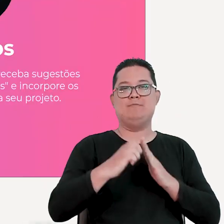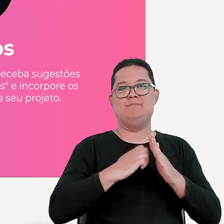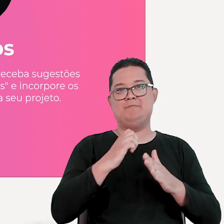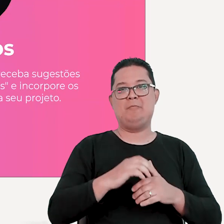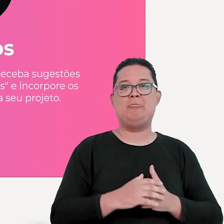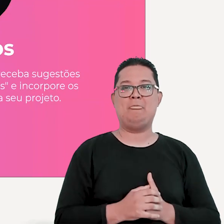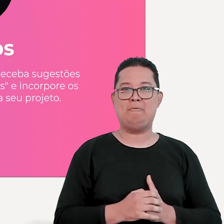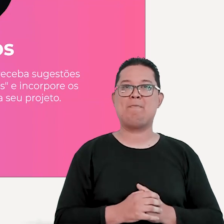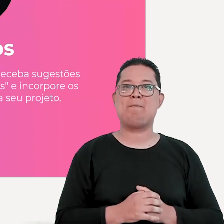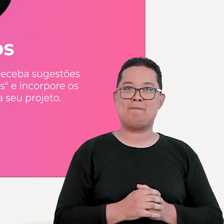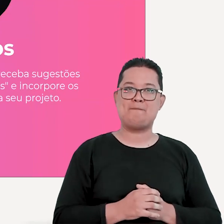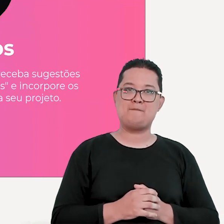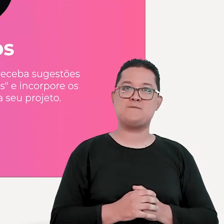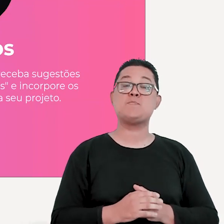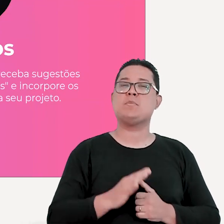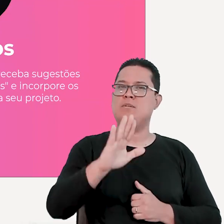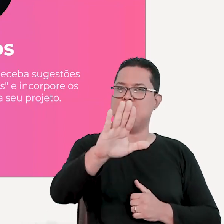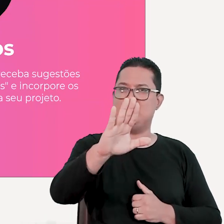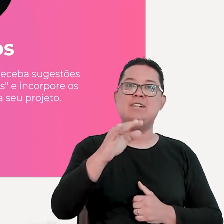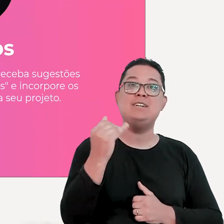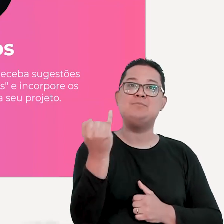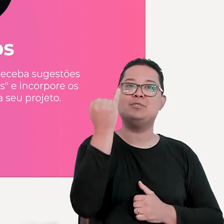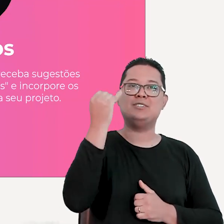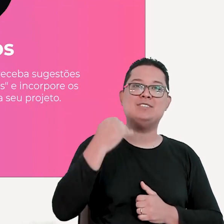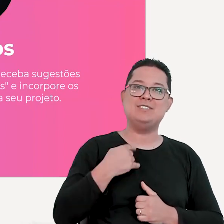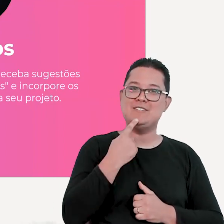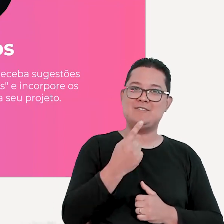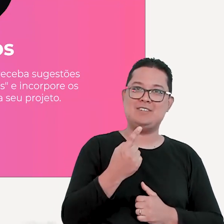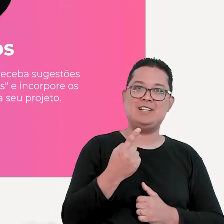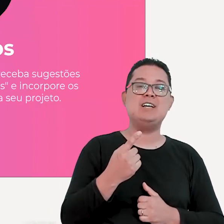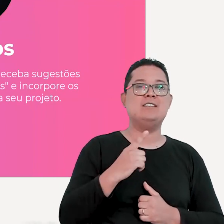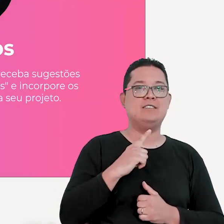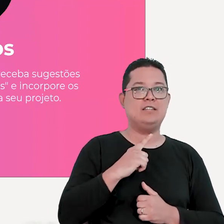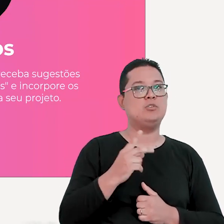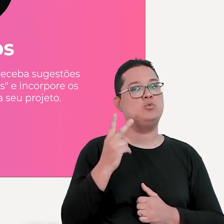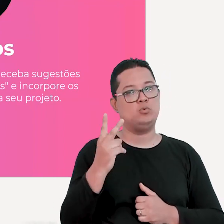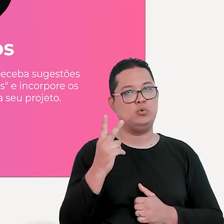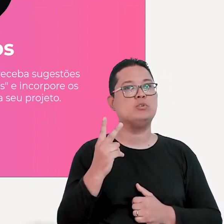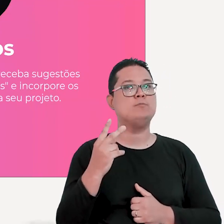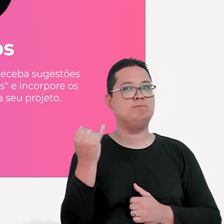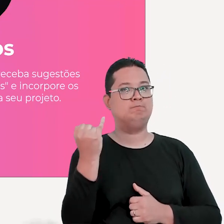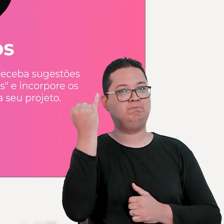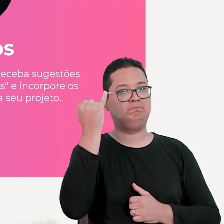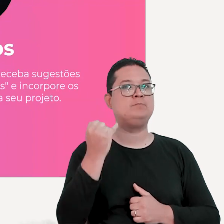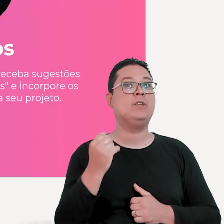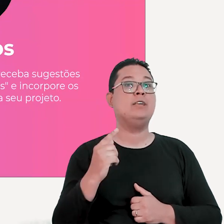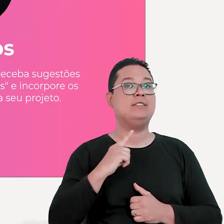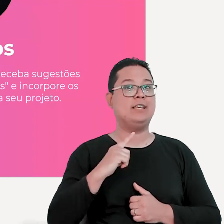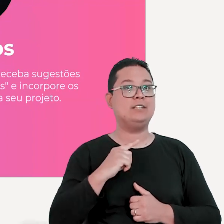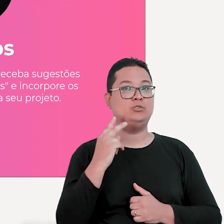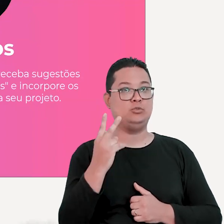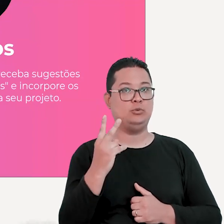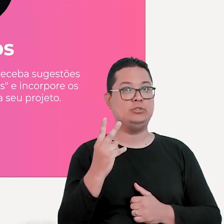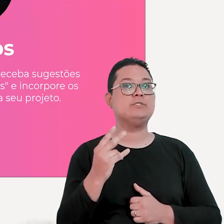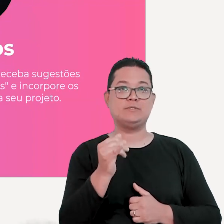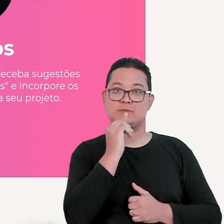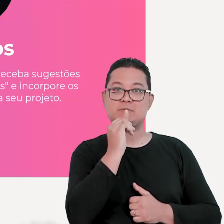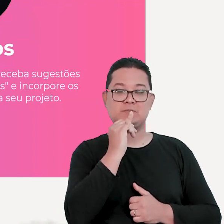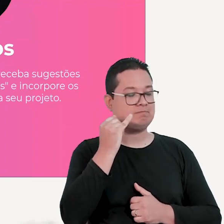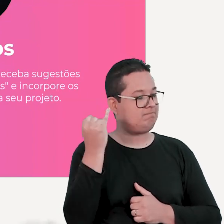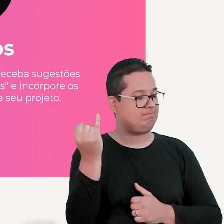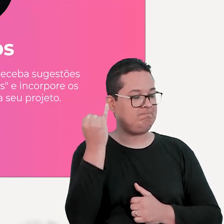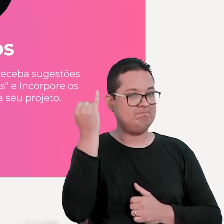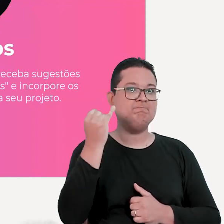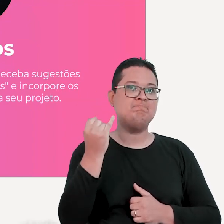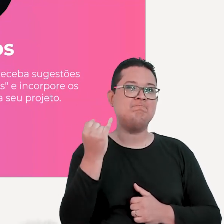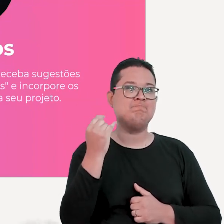essa etapa de cocriação, aqui eu coloco 2 pilares, que é o criatividade e o pitacos. Sobre criatividade, o que eu